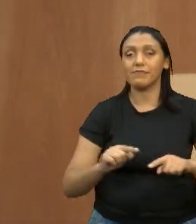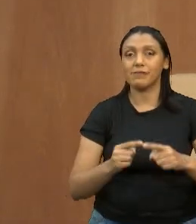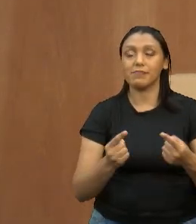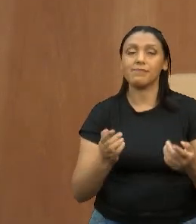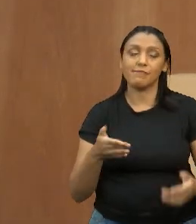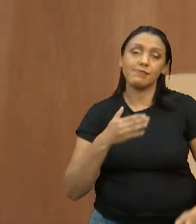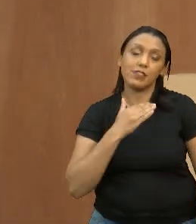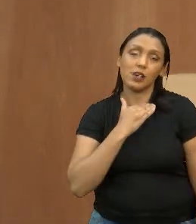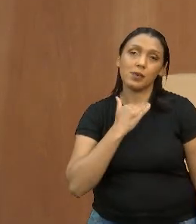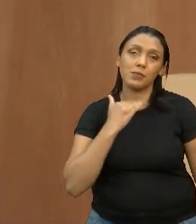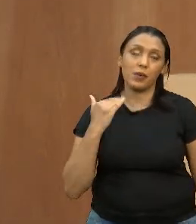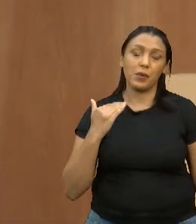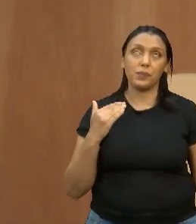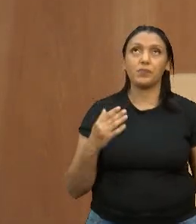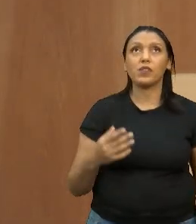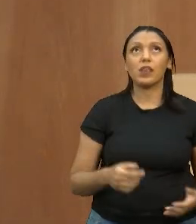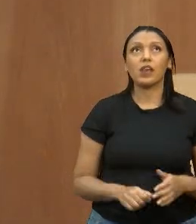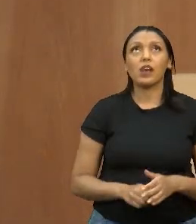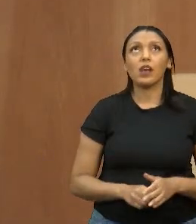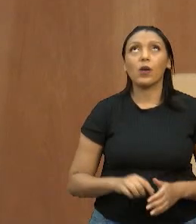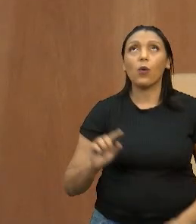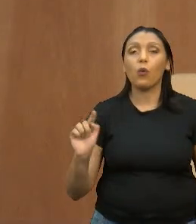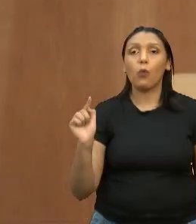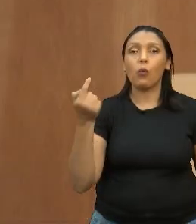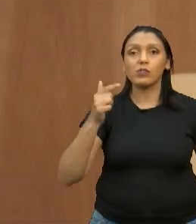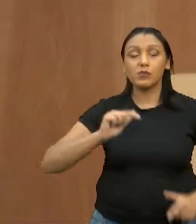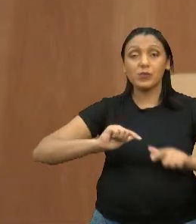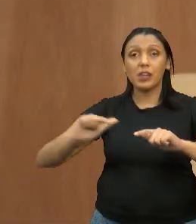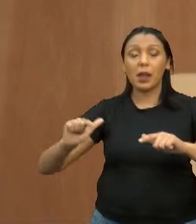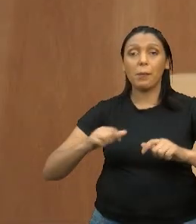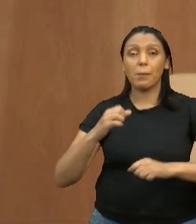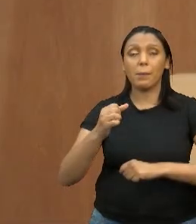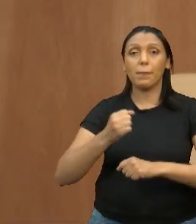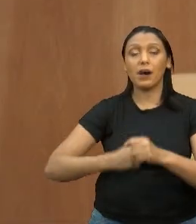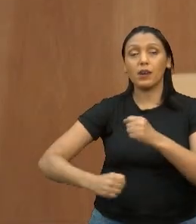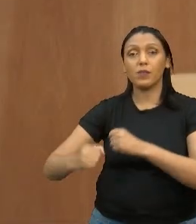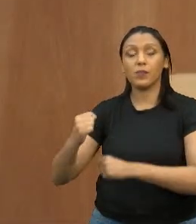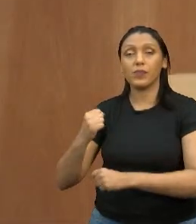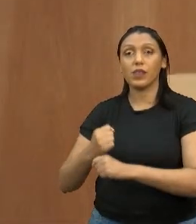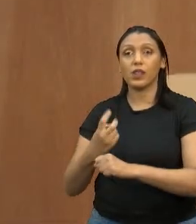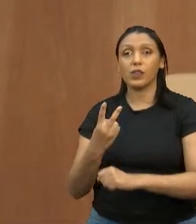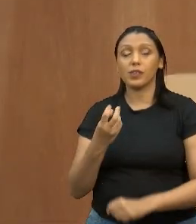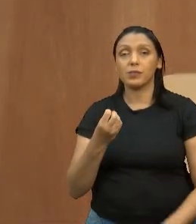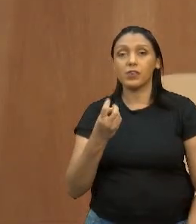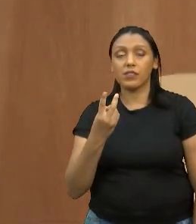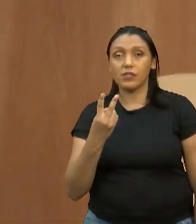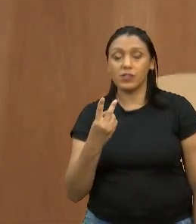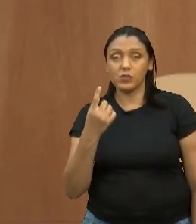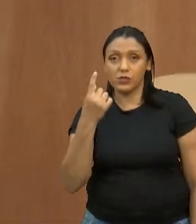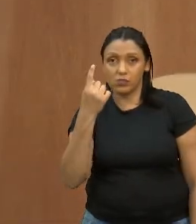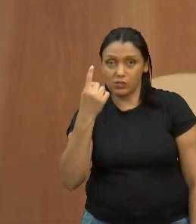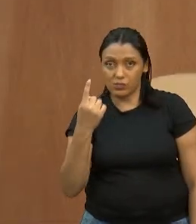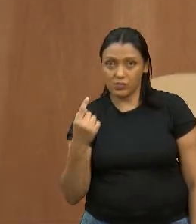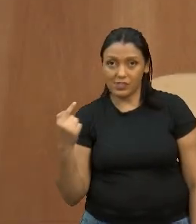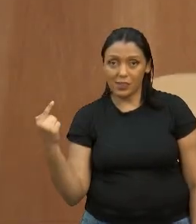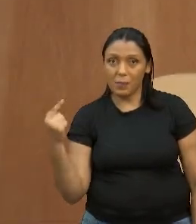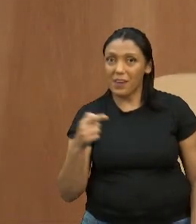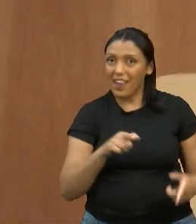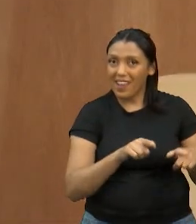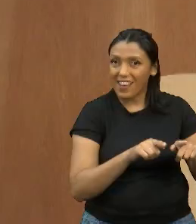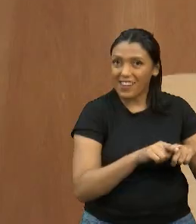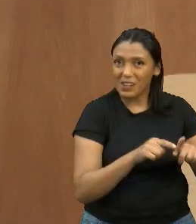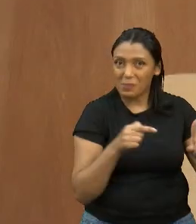uma oficina que orientou no Centro de Artes Cênicas Valmor Chagas. Guarana Ramos também era paisagista e